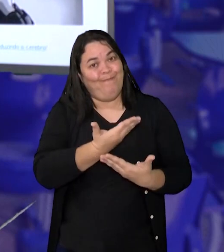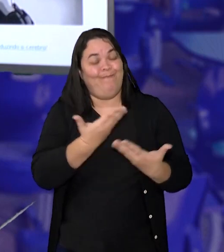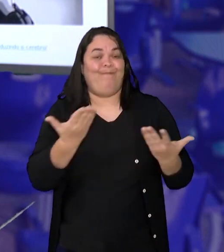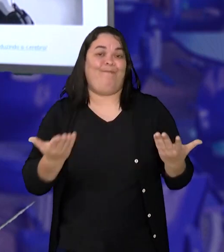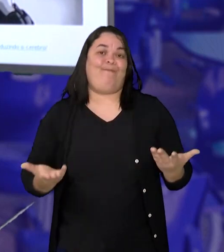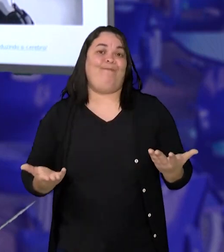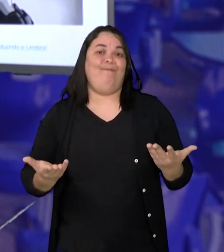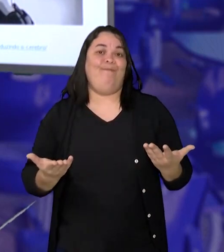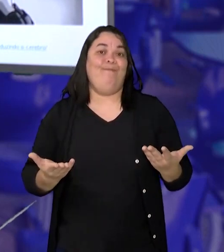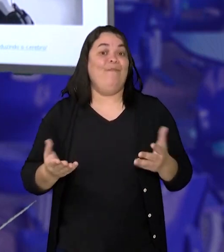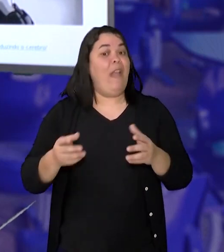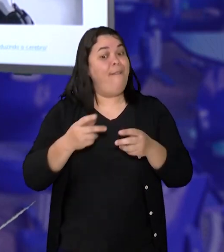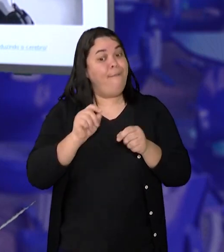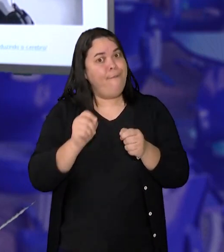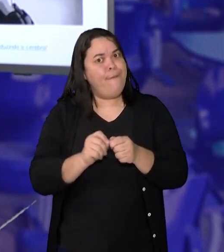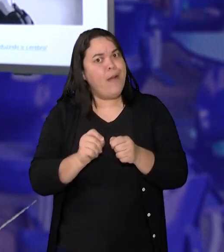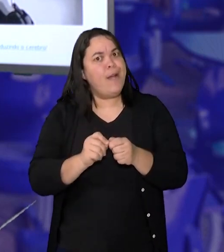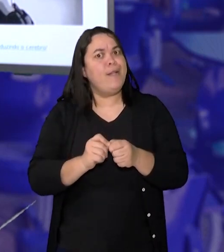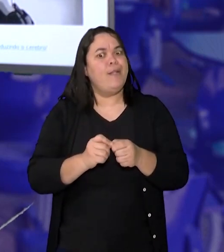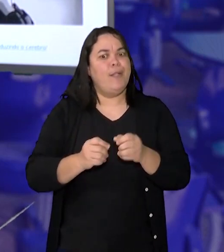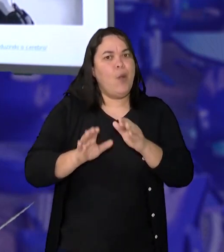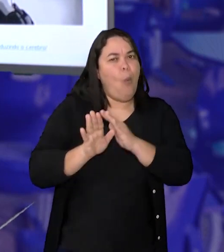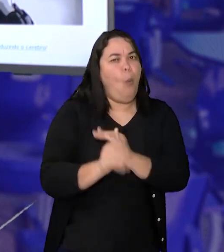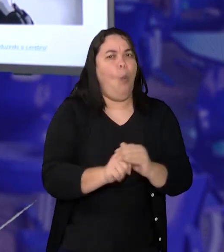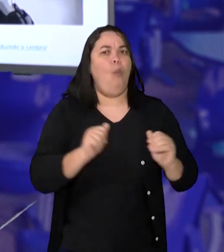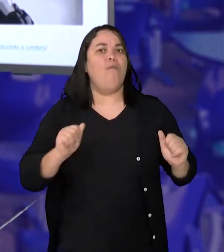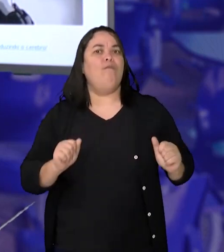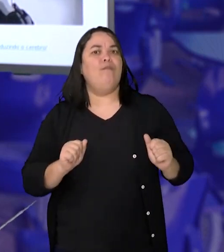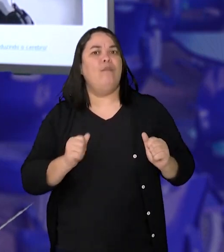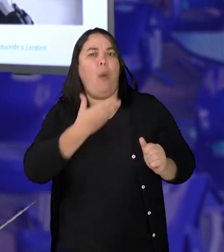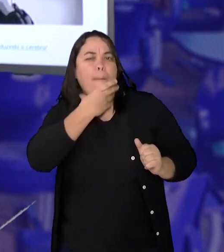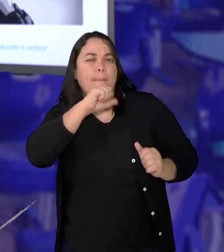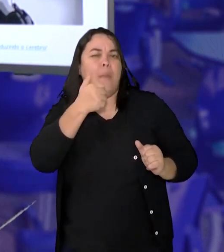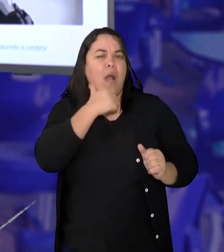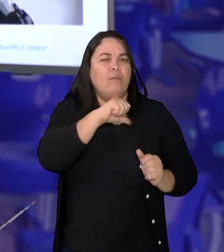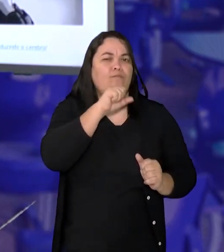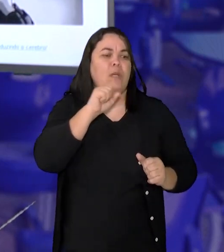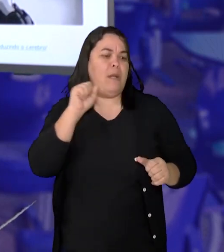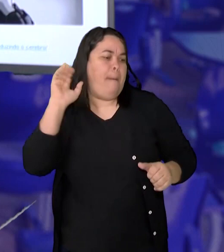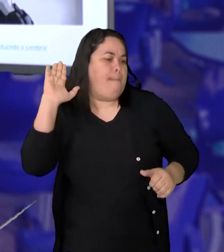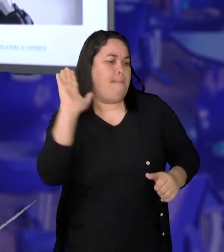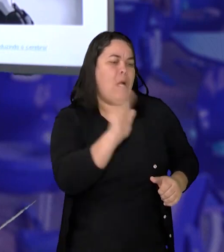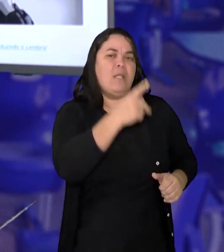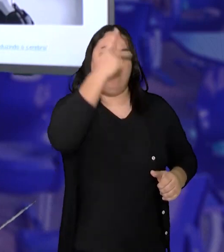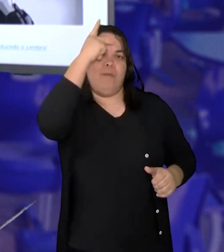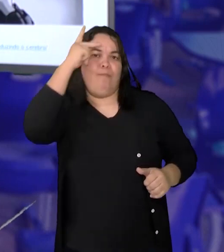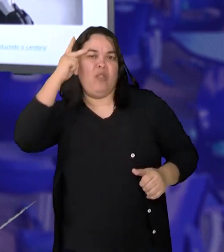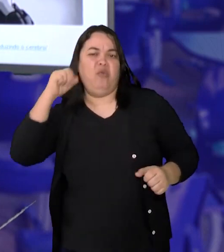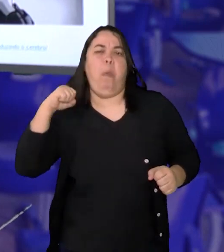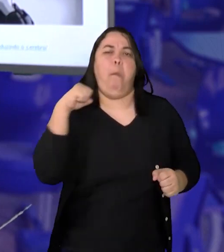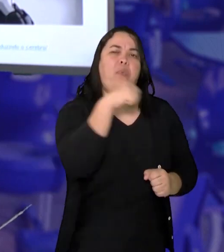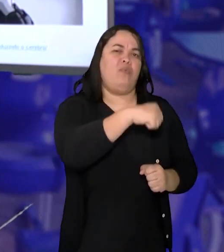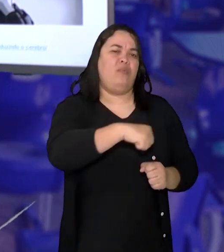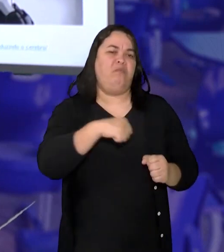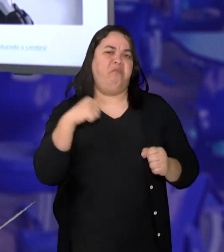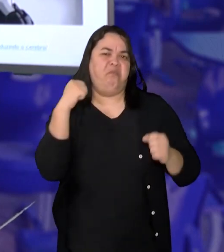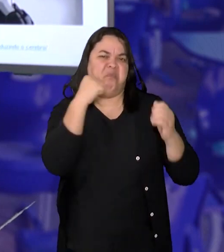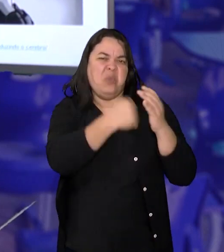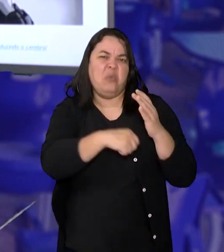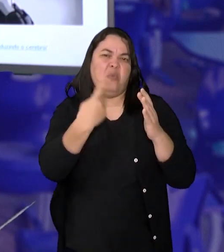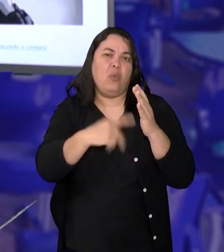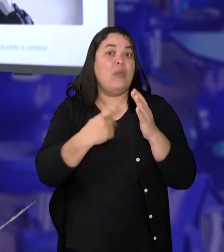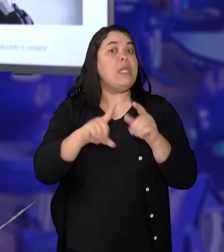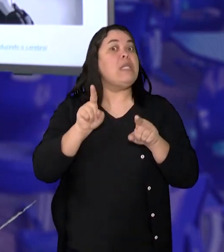por exemplo, atos impensados, como roubar pai e mãe, como, por exemplo, bater em outra pessoa no meio da rua e